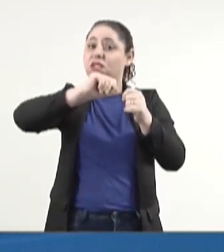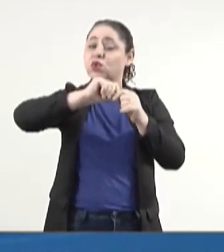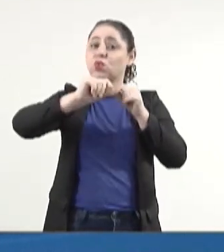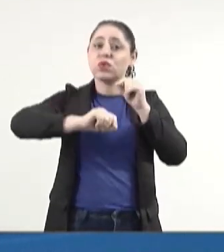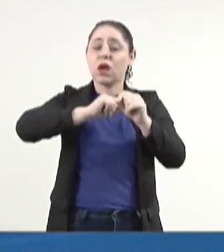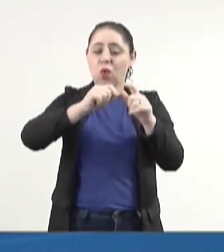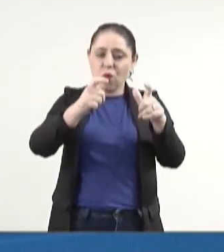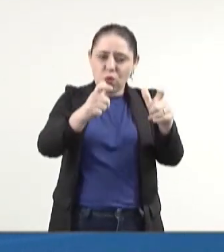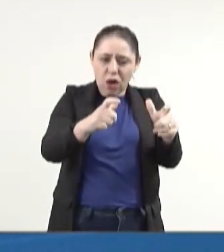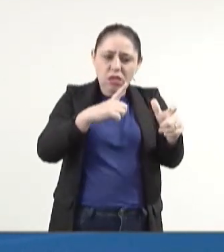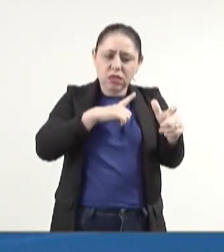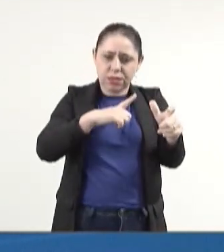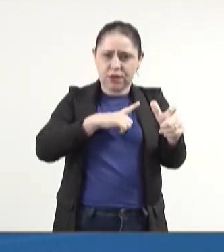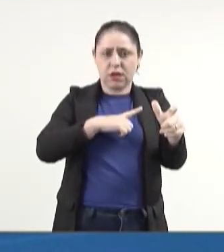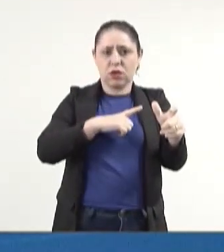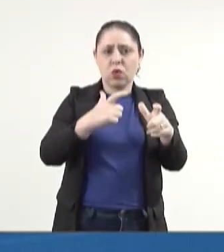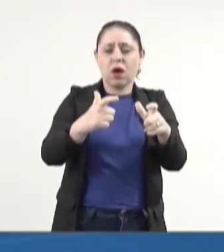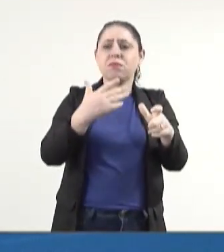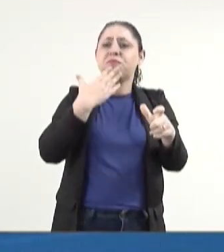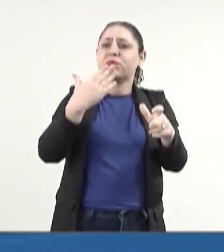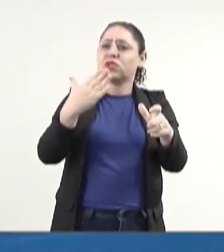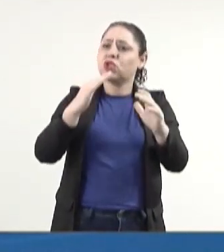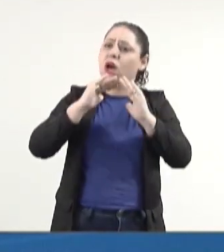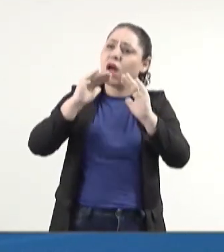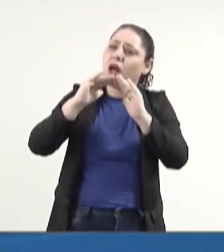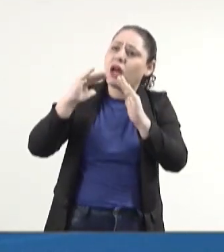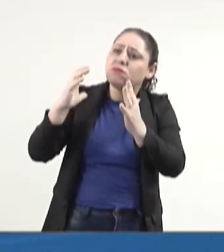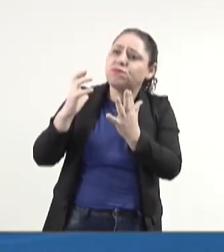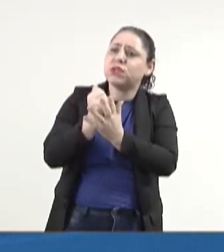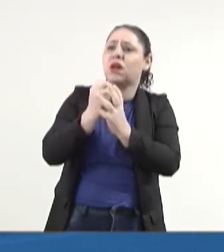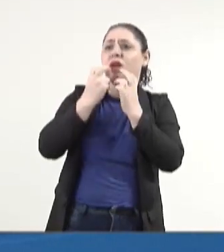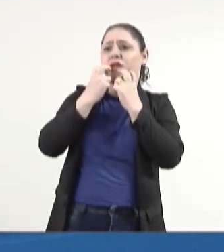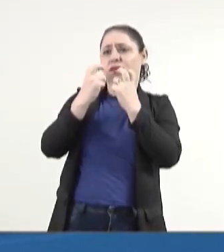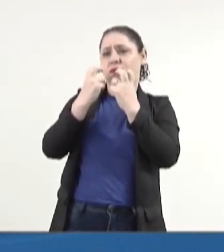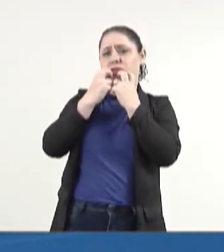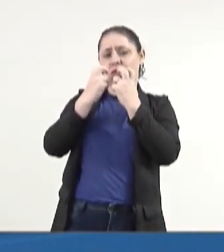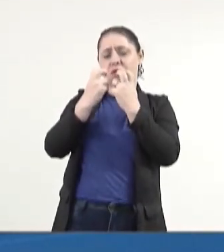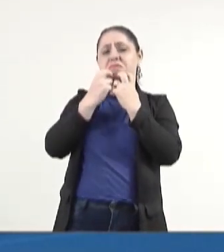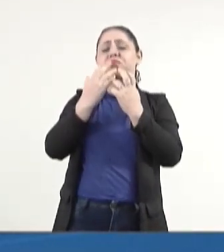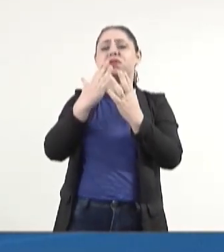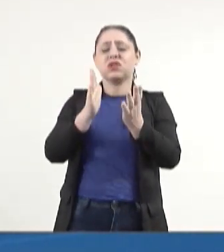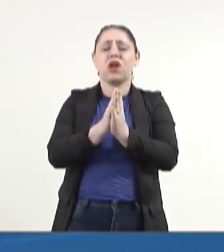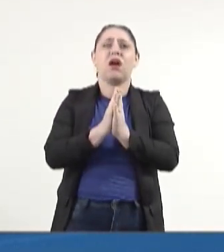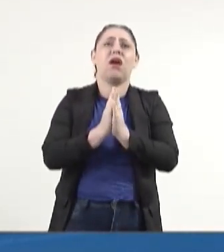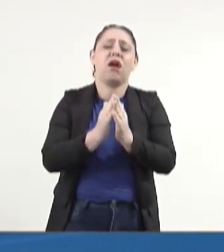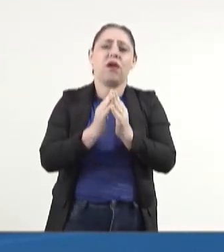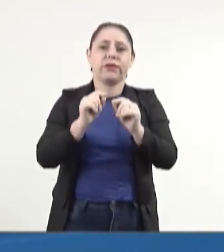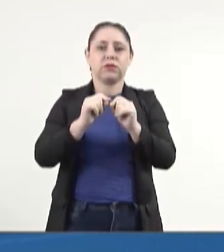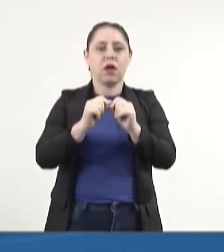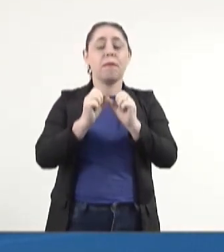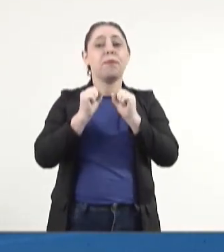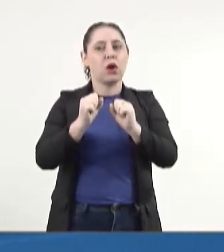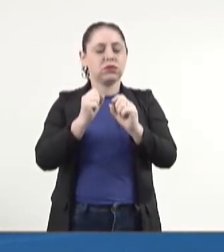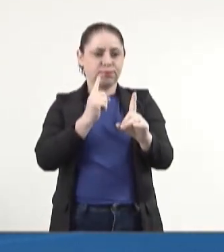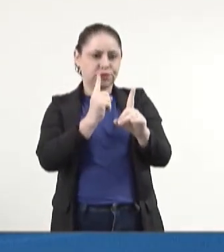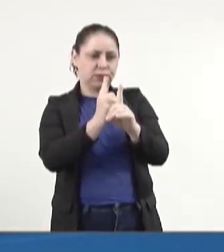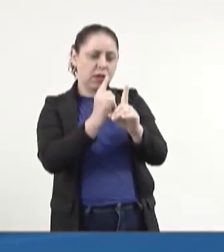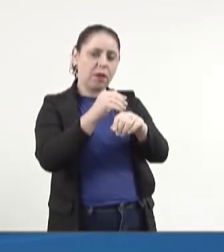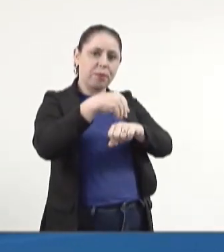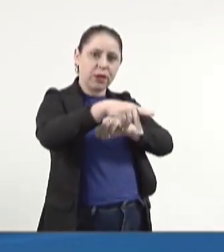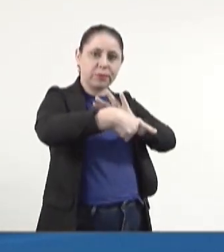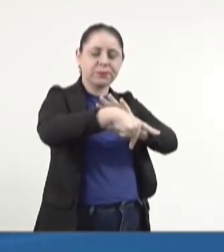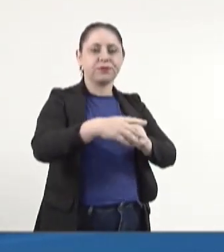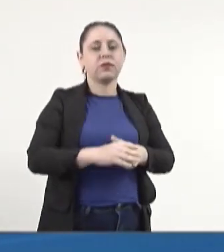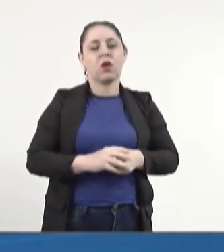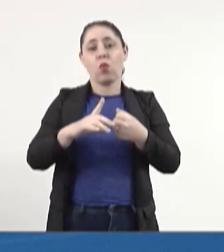incentivando um ambiente onde pedidos de socorro possam ser prontamente identificados e encaminhados.